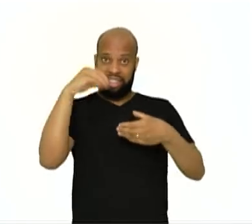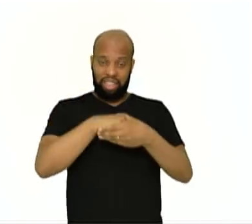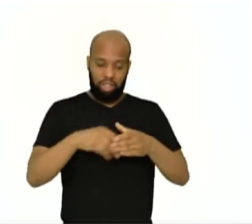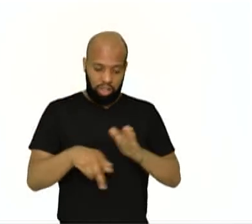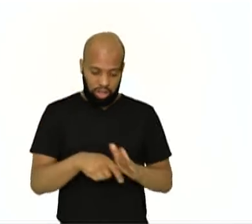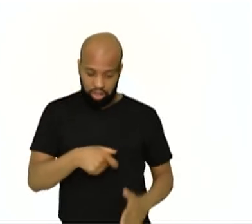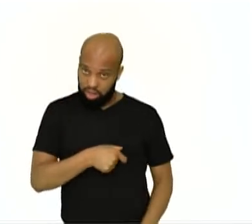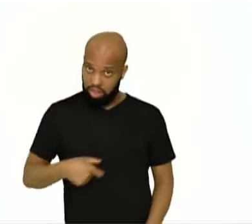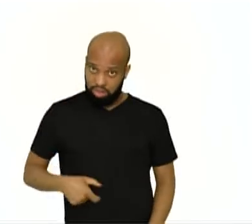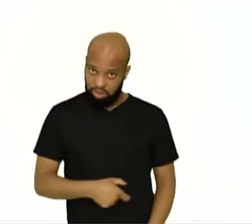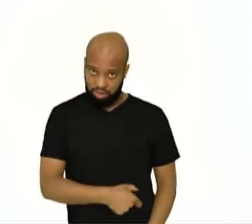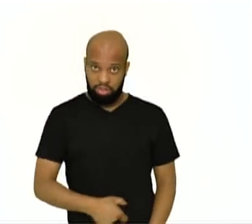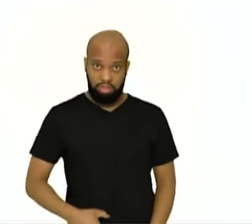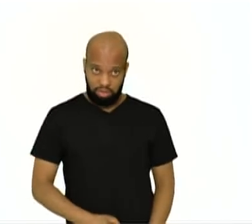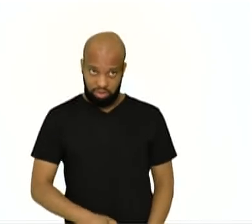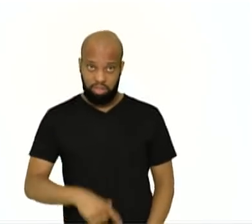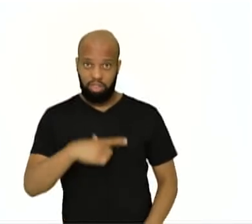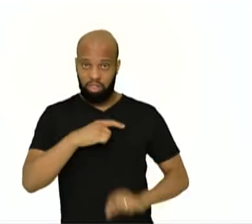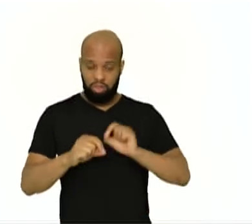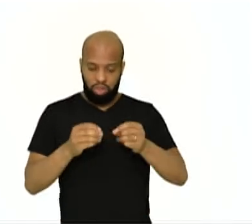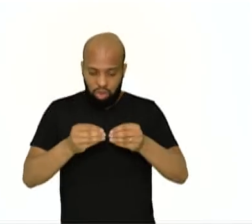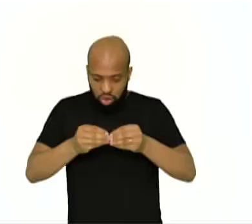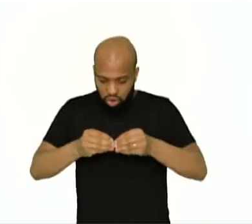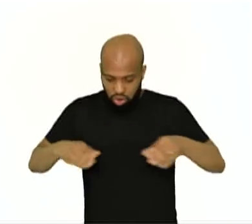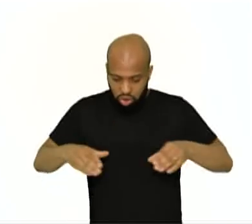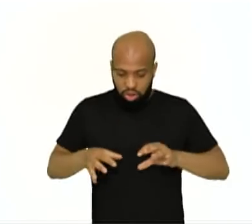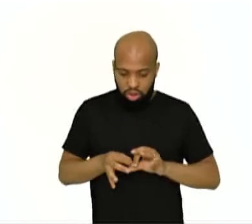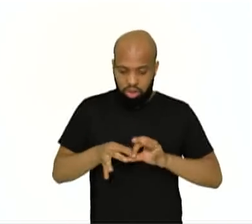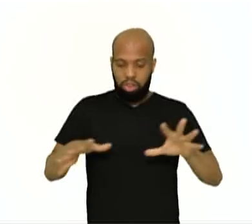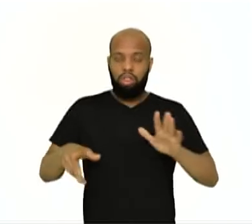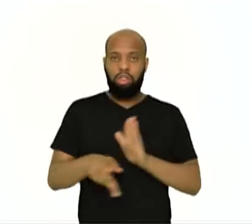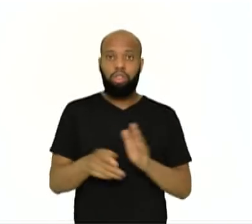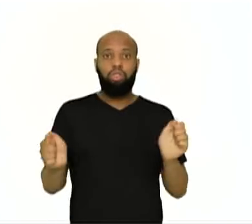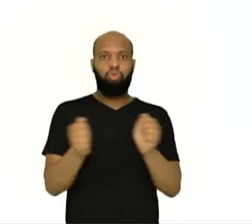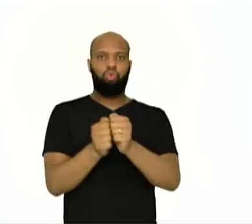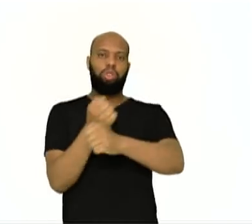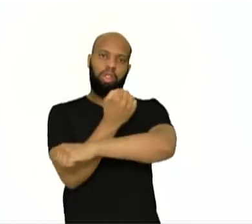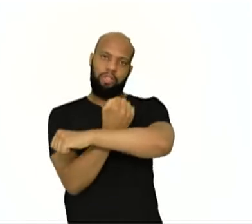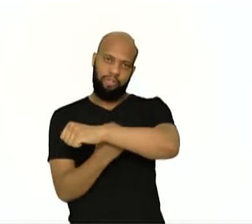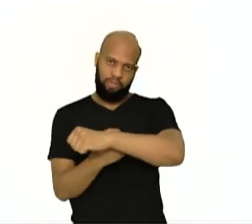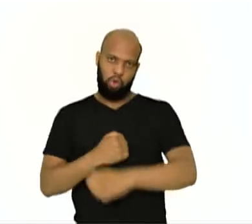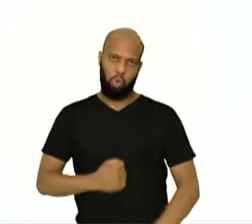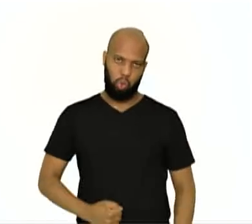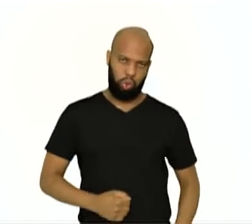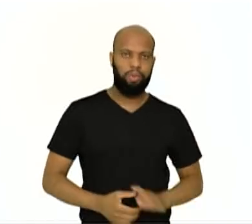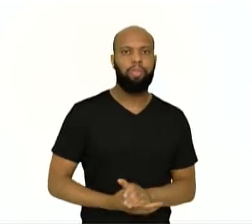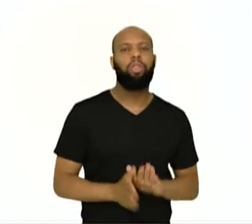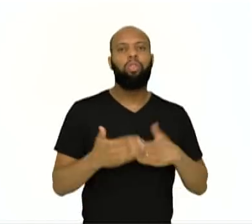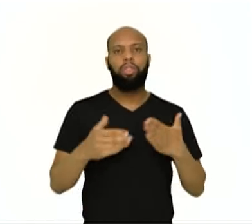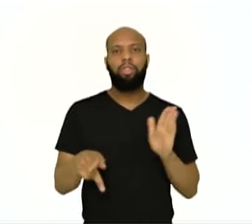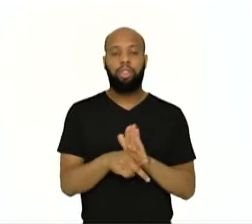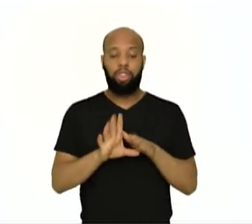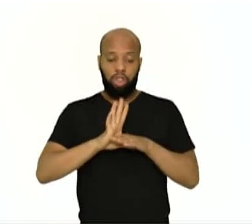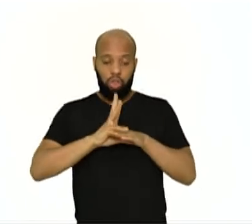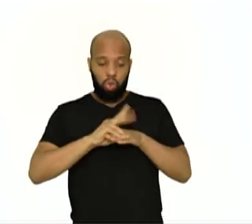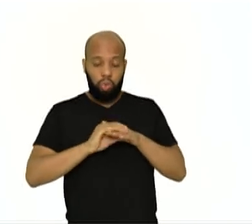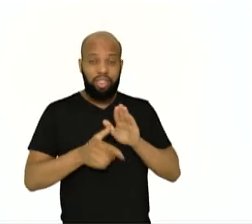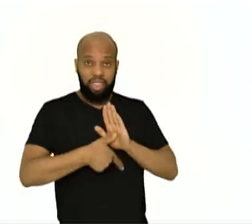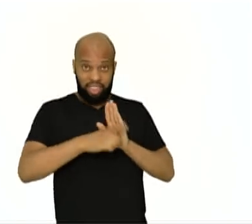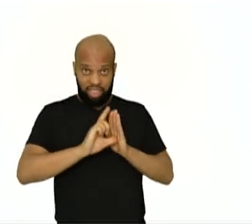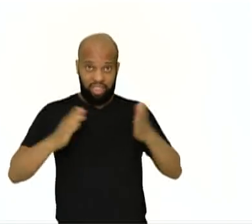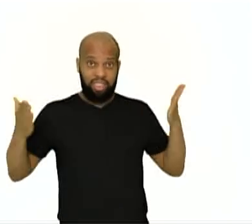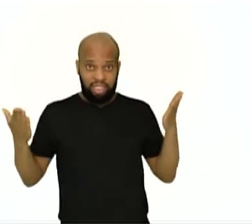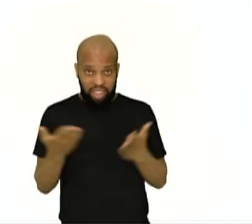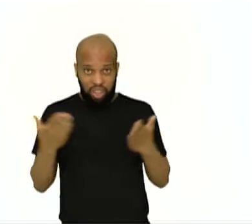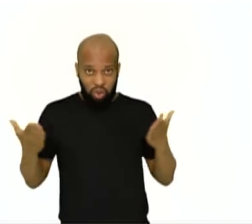do hospedeiro e liberam ovos que são eliminados com as fezes. Percebam que na doença anterior e nessa